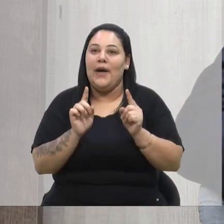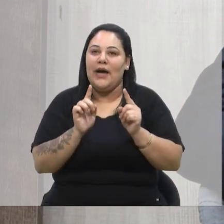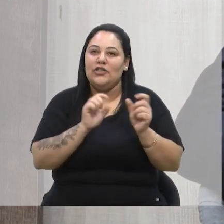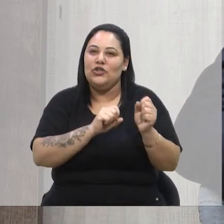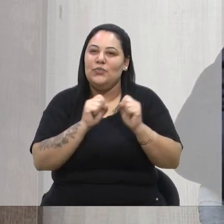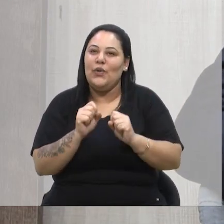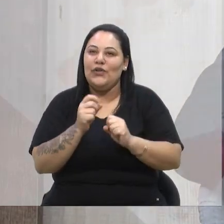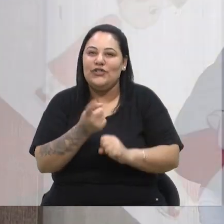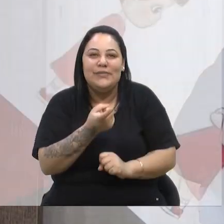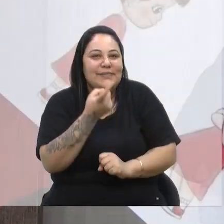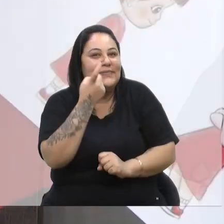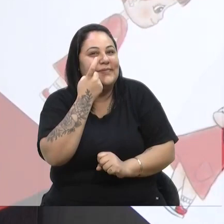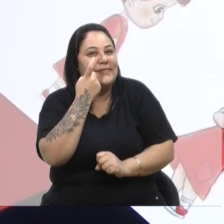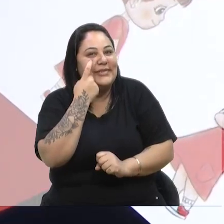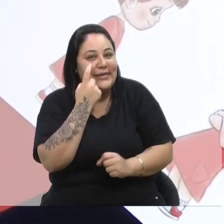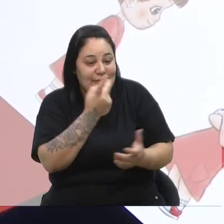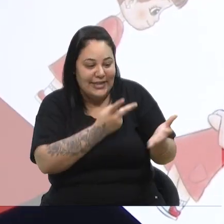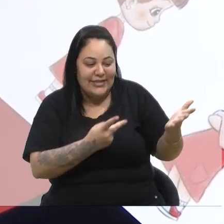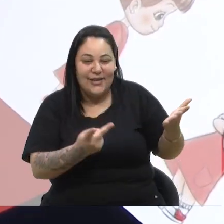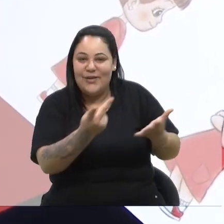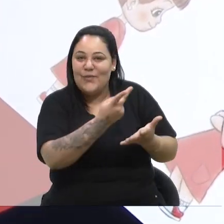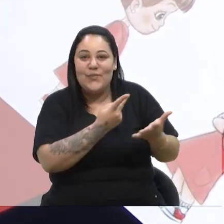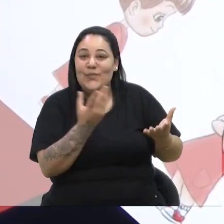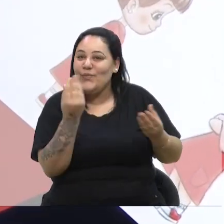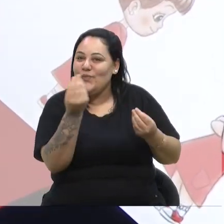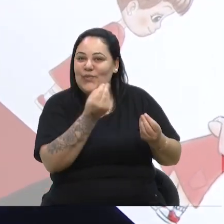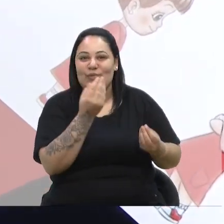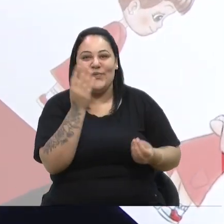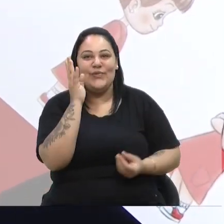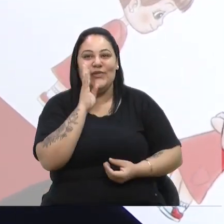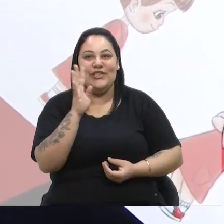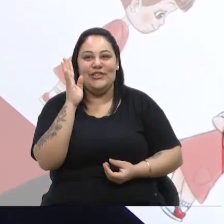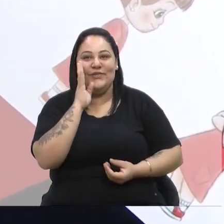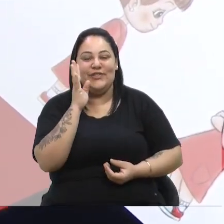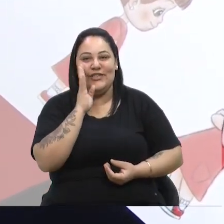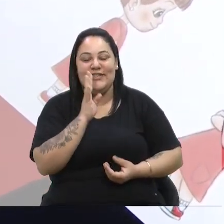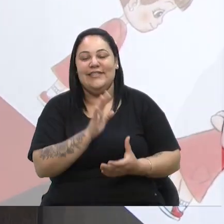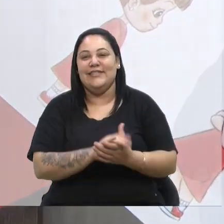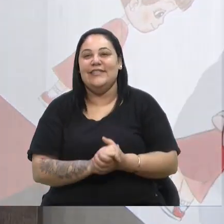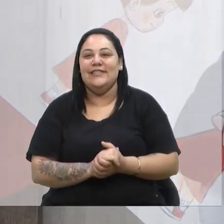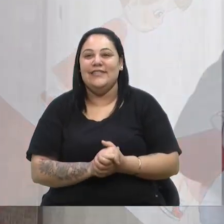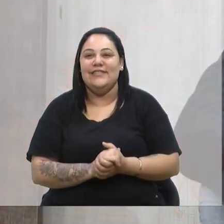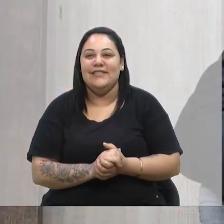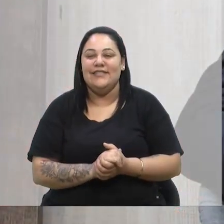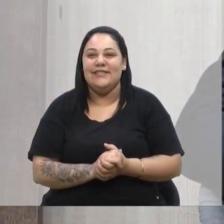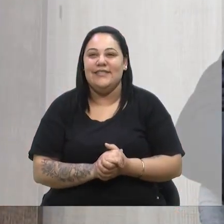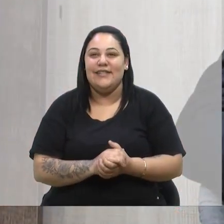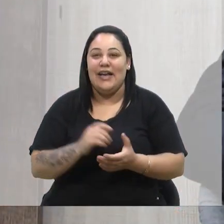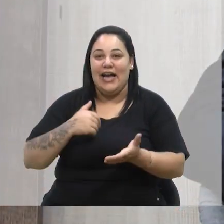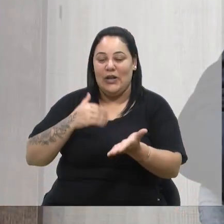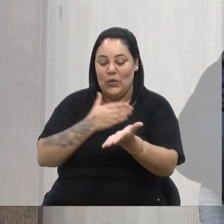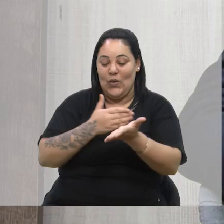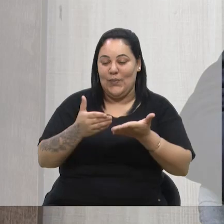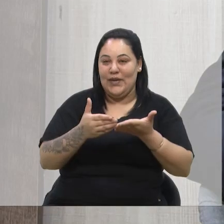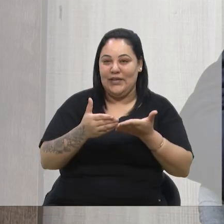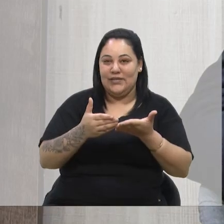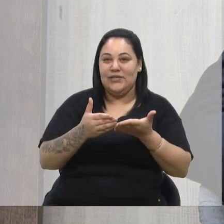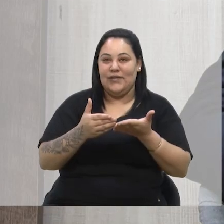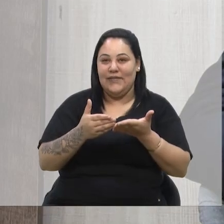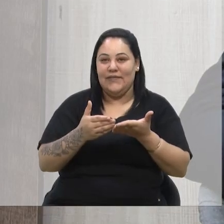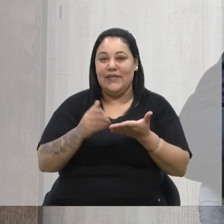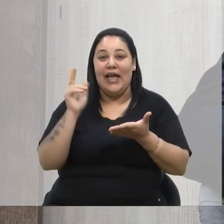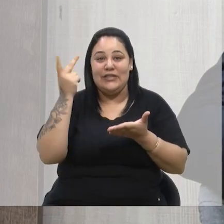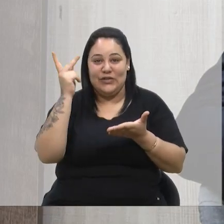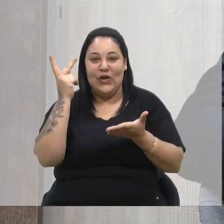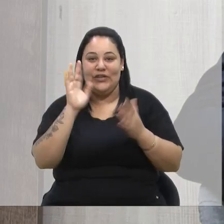torno das ilustrações, que são muito legais. Aqui, antes do próprio início da